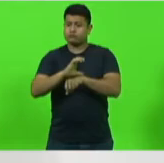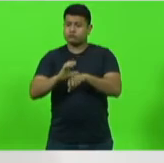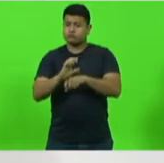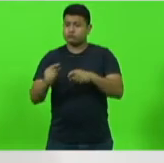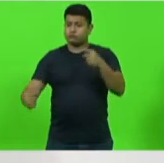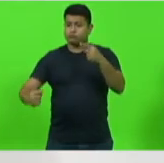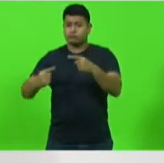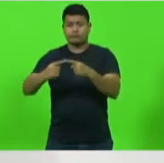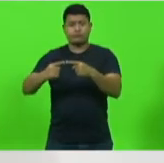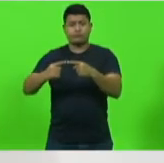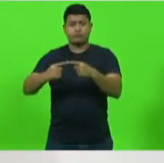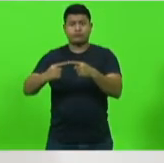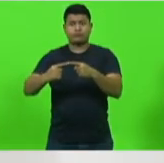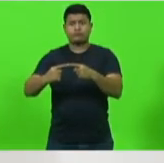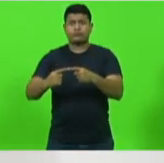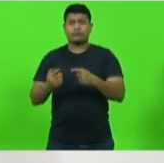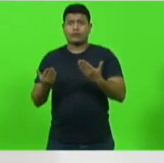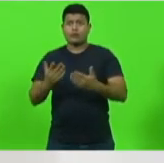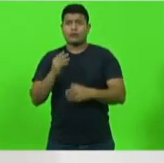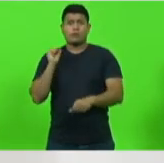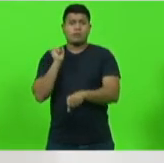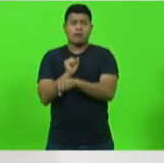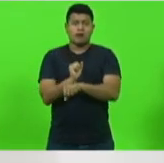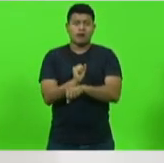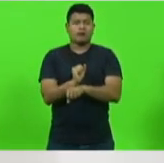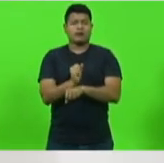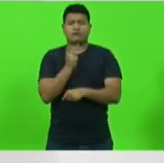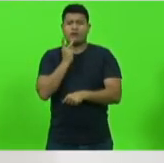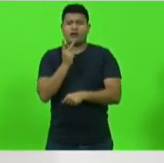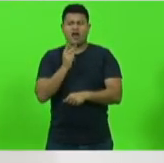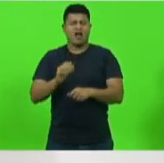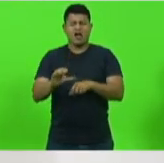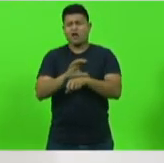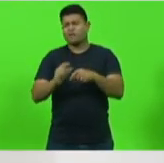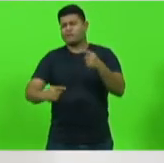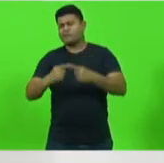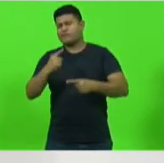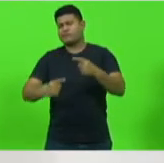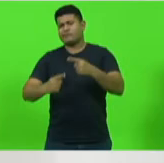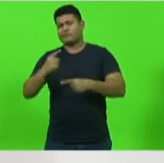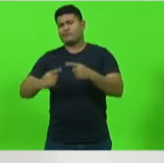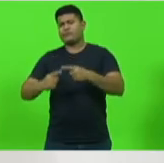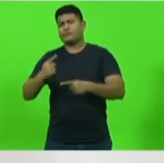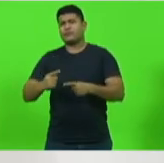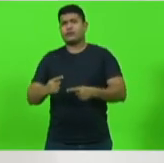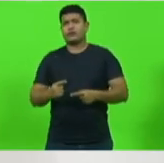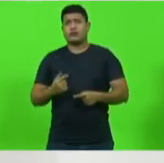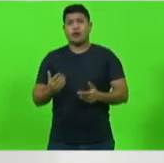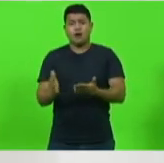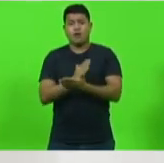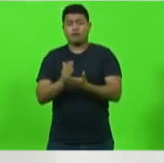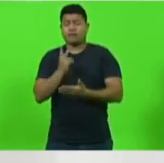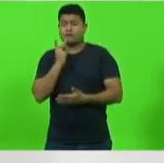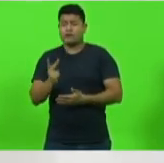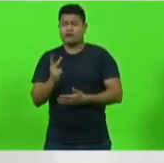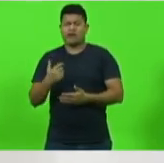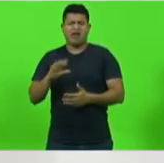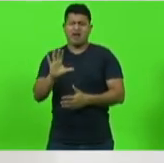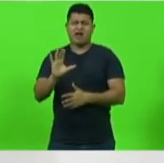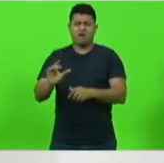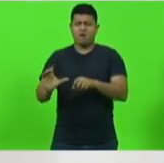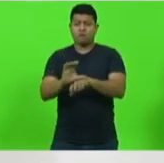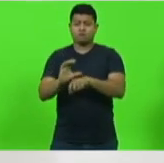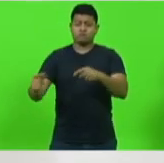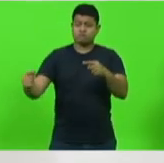bem que pararam de usar esse argumento de inconstitucionalidade, porque o projeto não é inconstitucional. Para quem me falar que é inconstitucional, eu tenho aqui